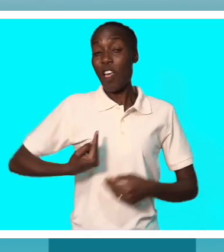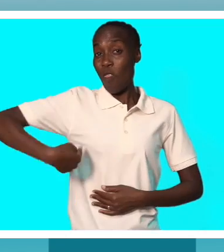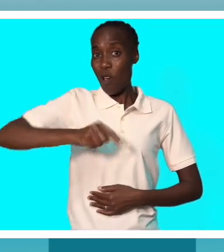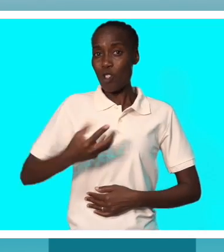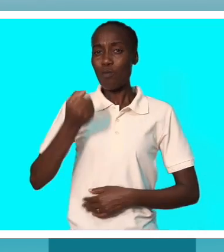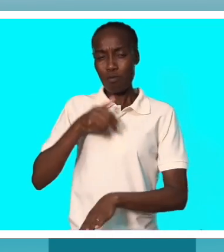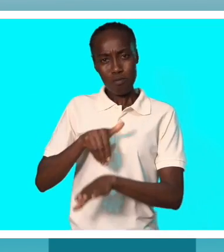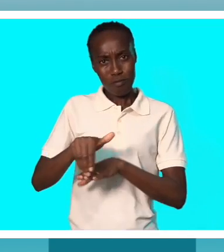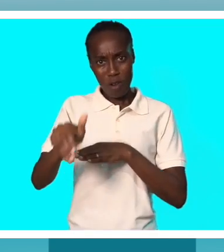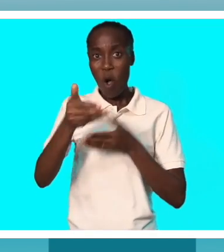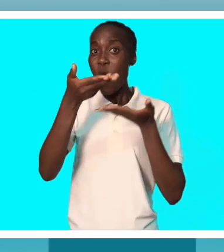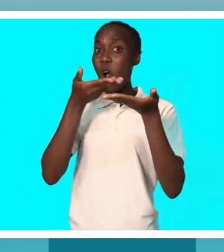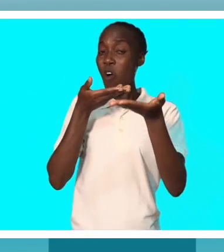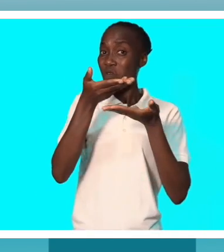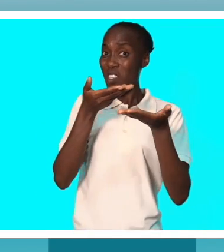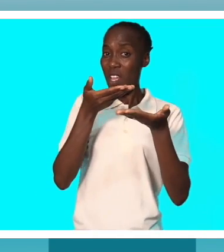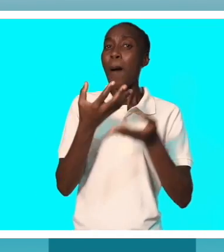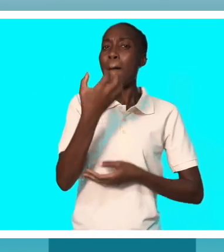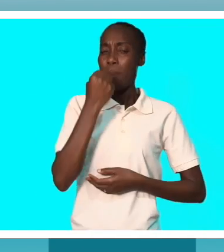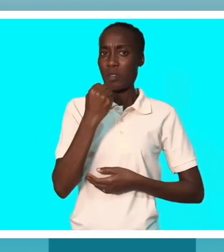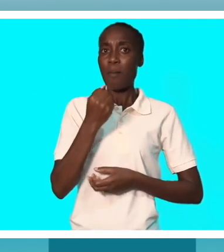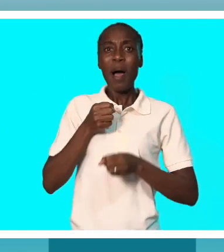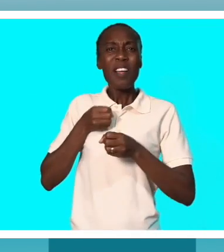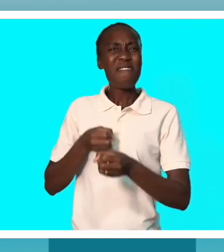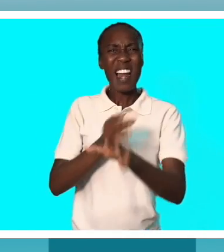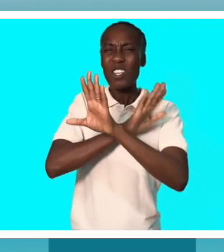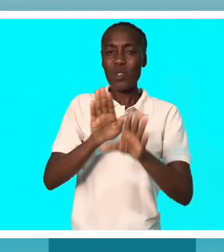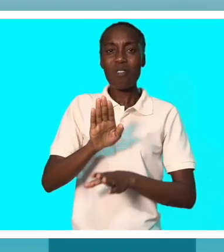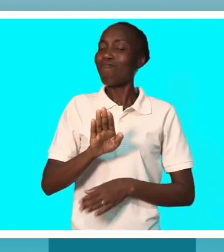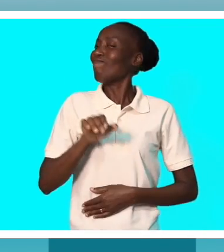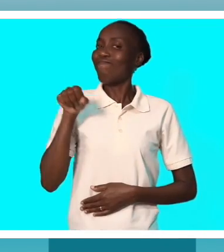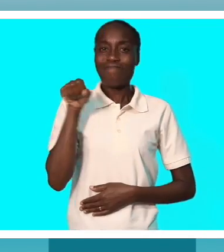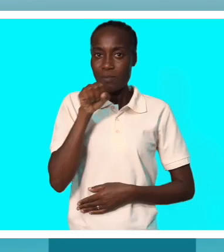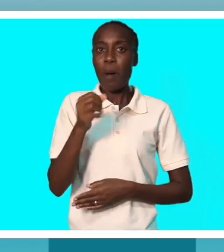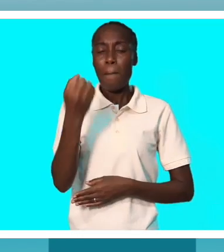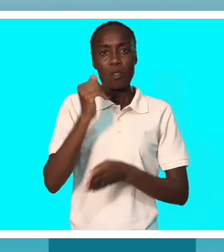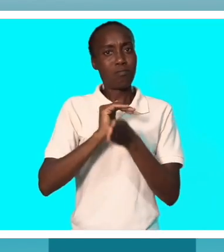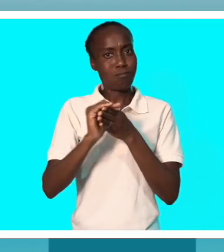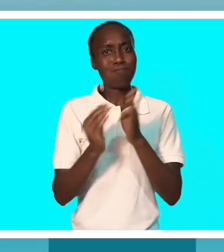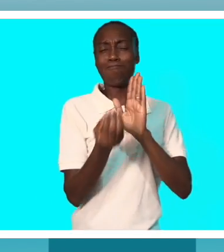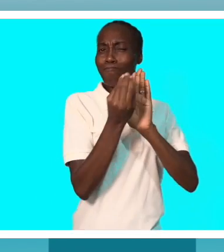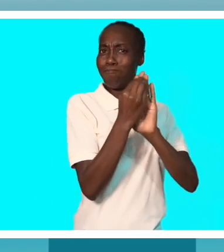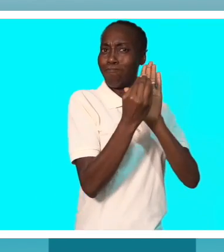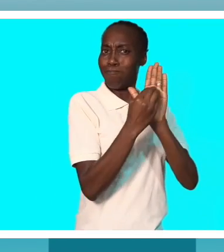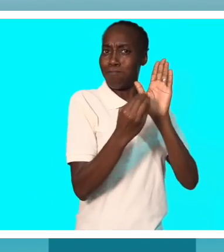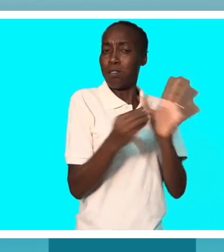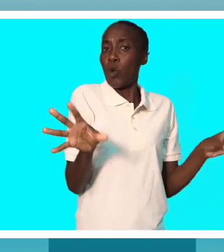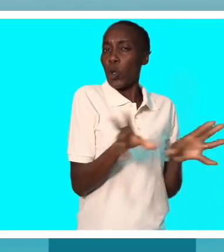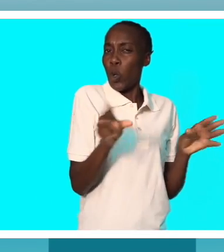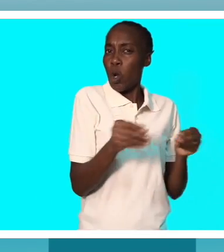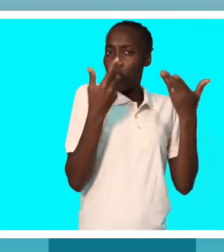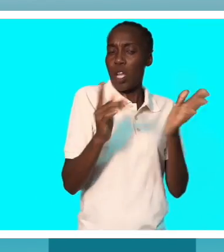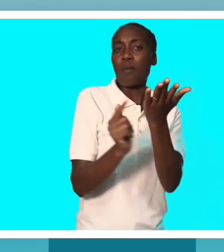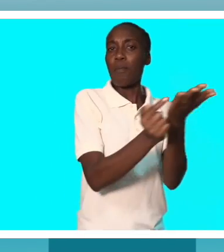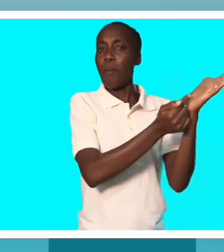a gente vai continuar essa conversa, mas não só para falar, mas também para implementar as recomendações concretas que esse relatório já